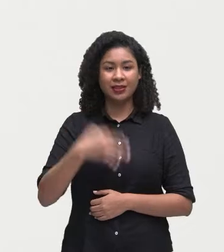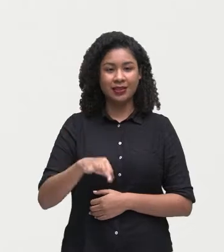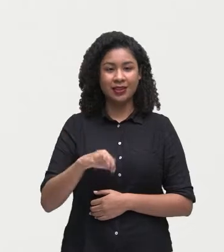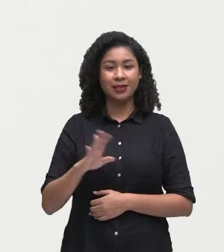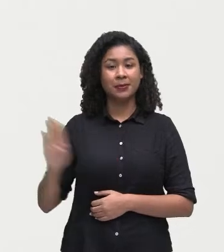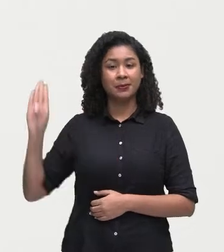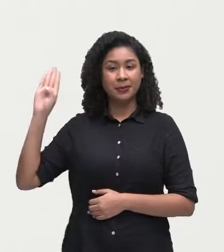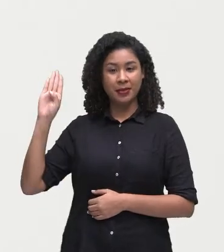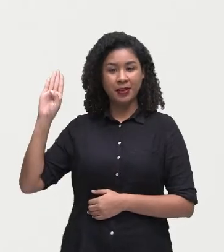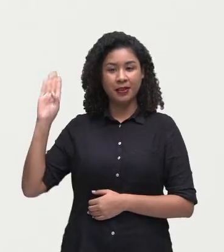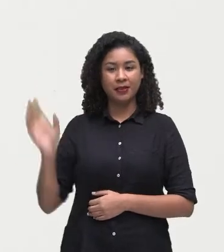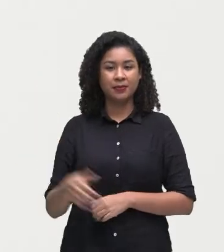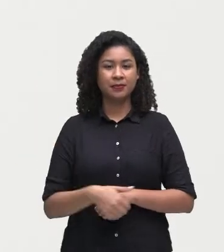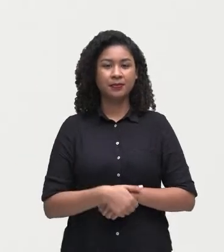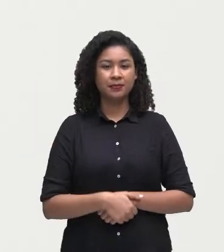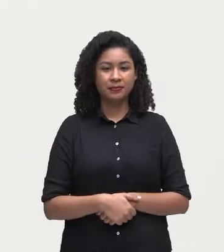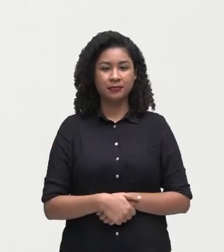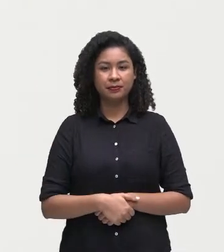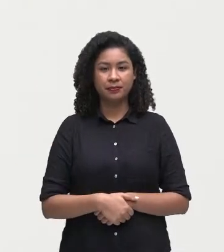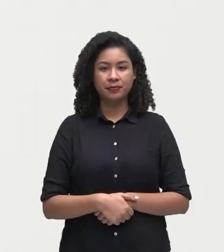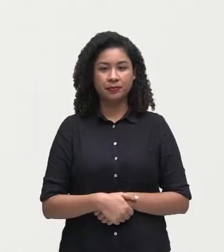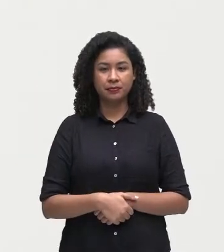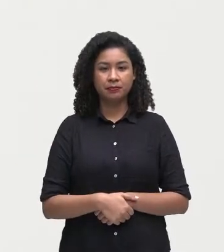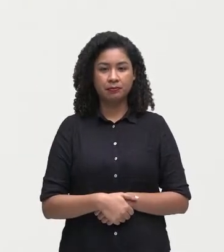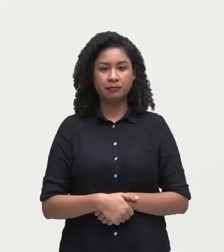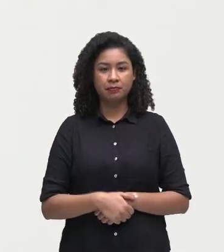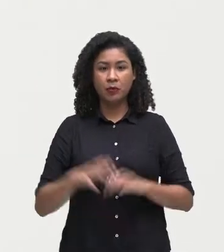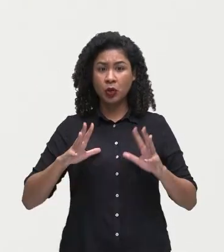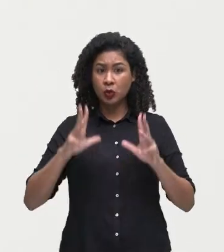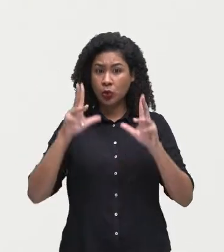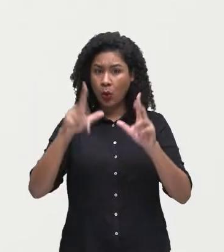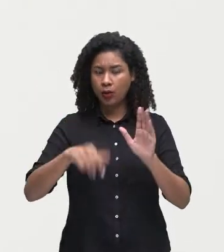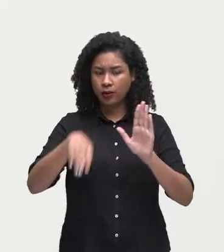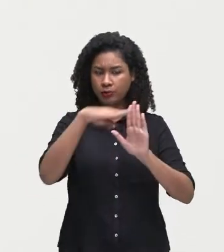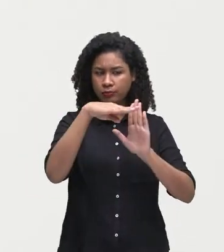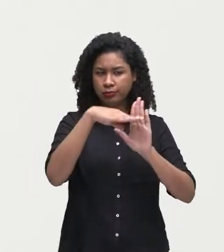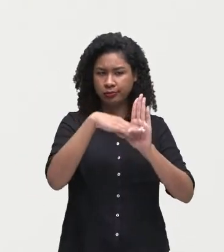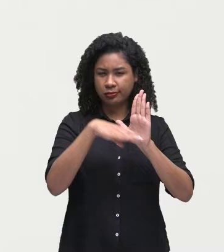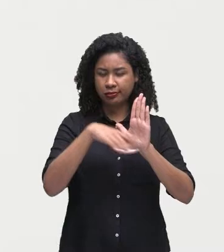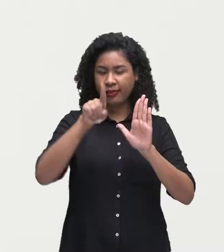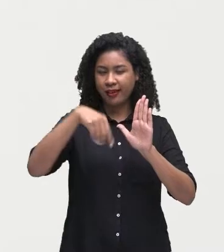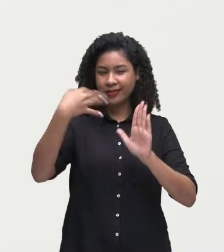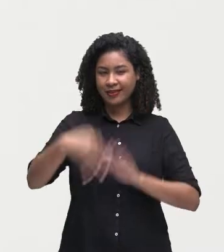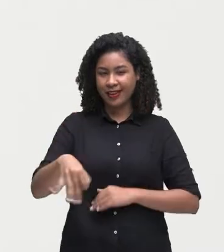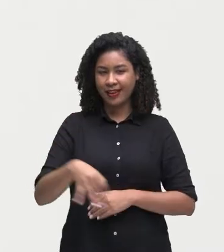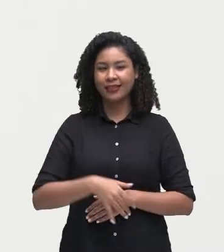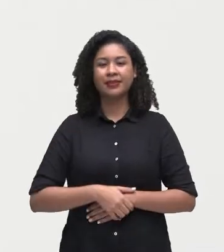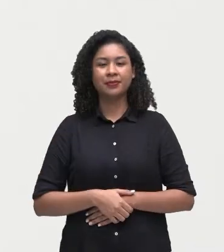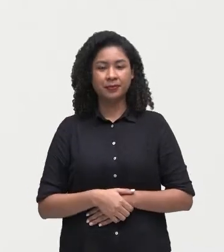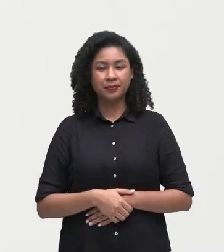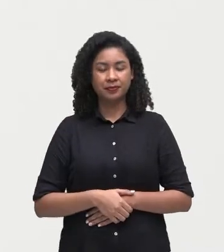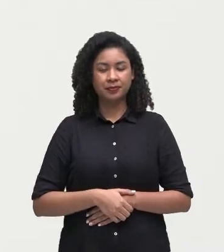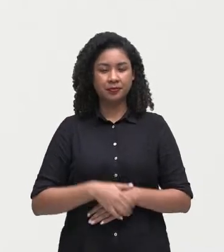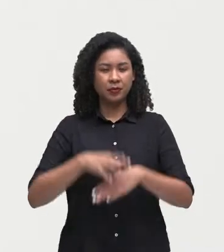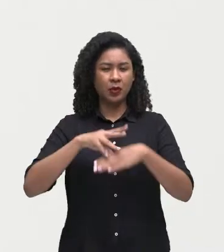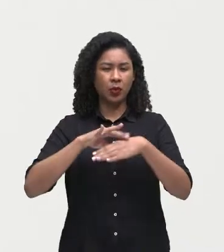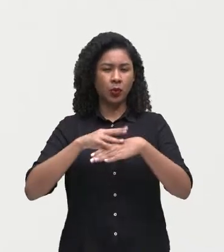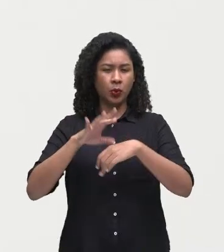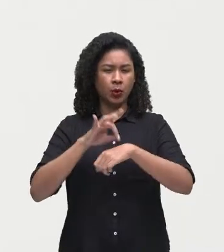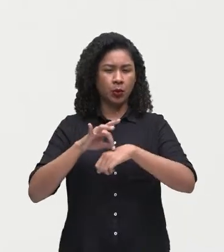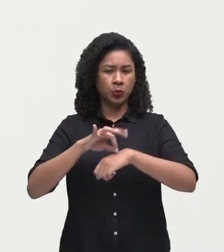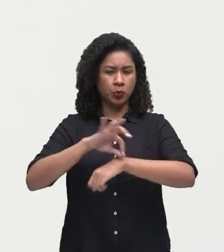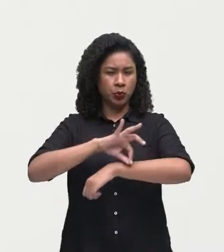letra B. Todas as alternativas estão corretas. A peste negra devastou a